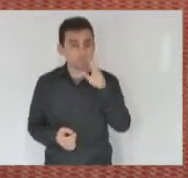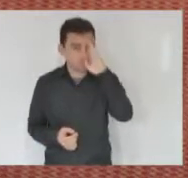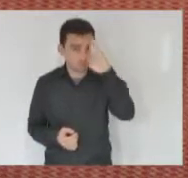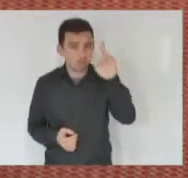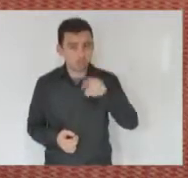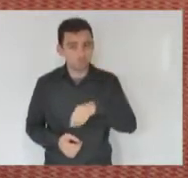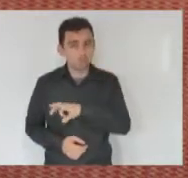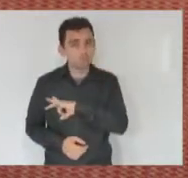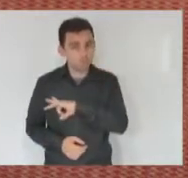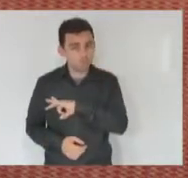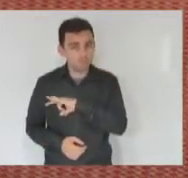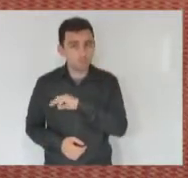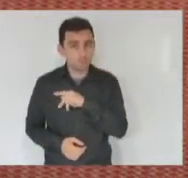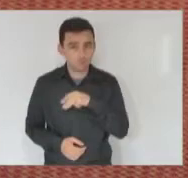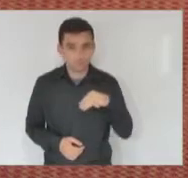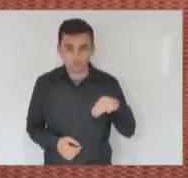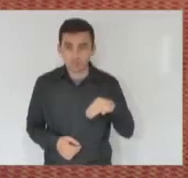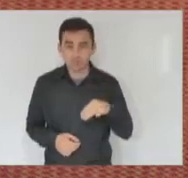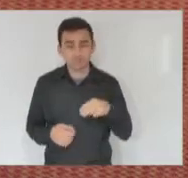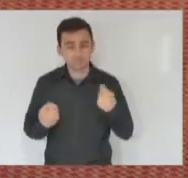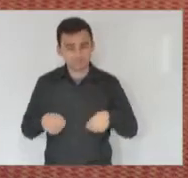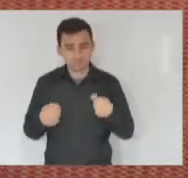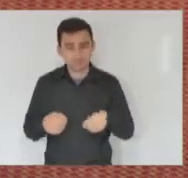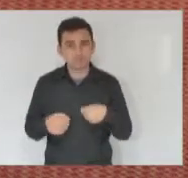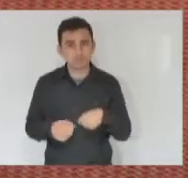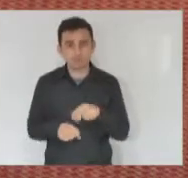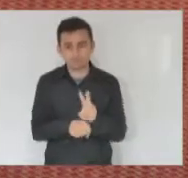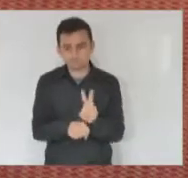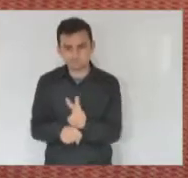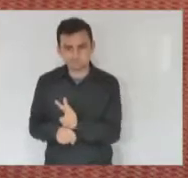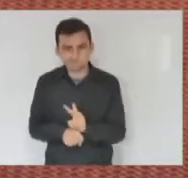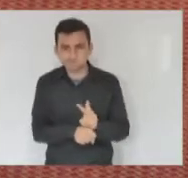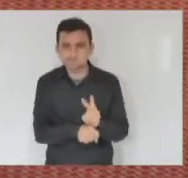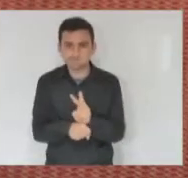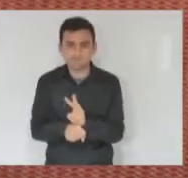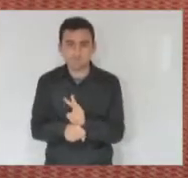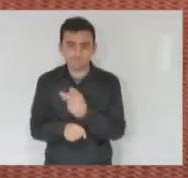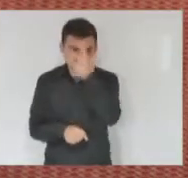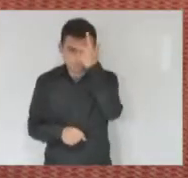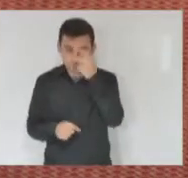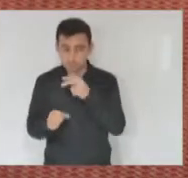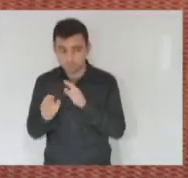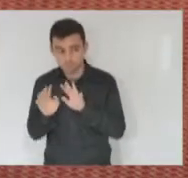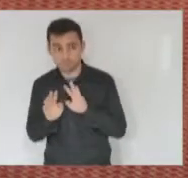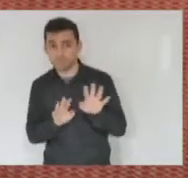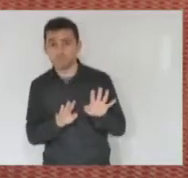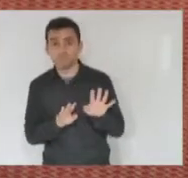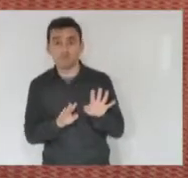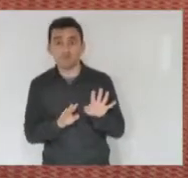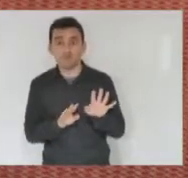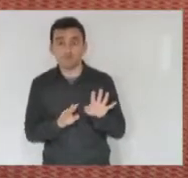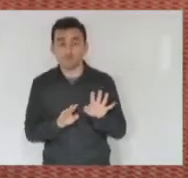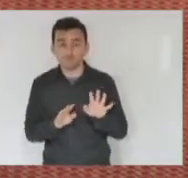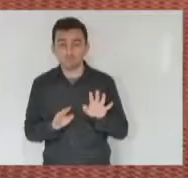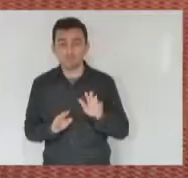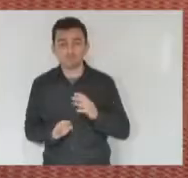que é o policiamento ostensivo. A polícia precisa ser vista para ser funcional.